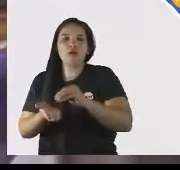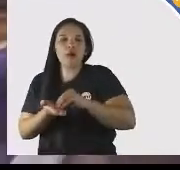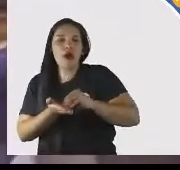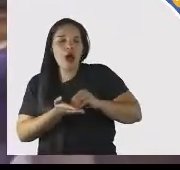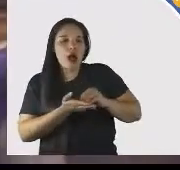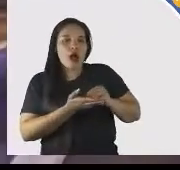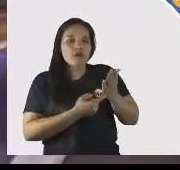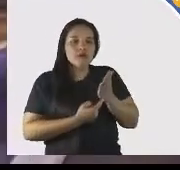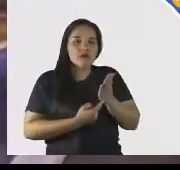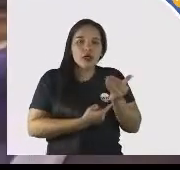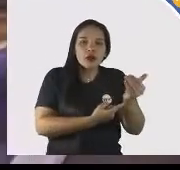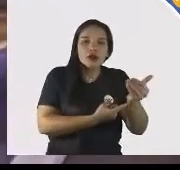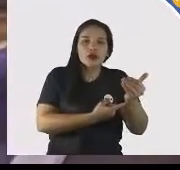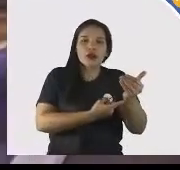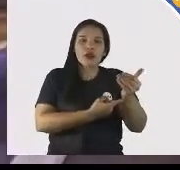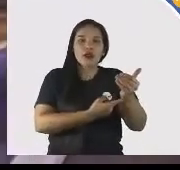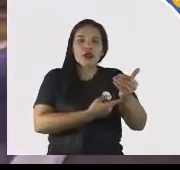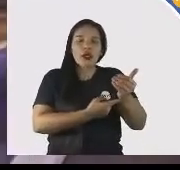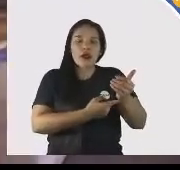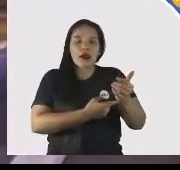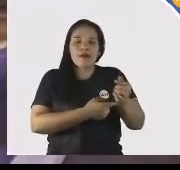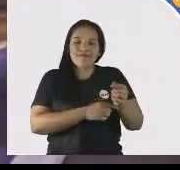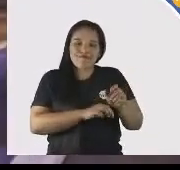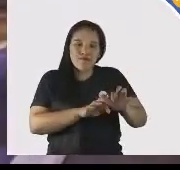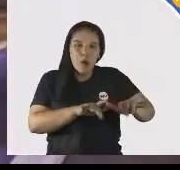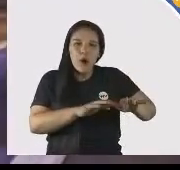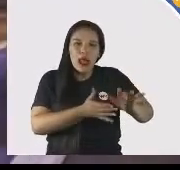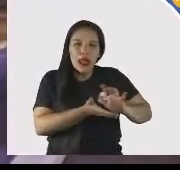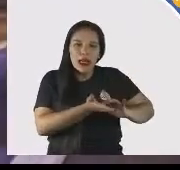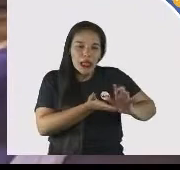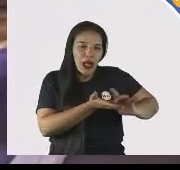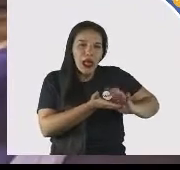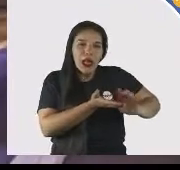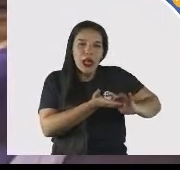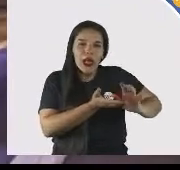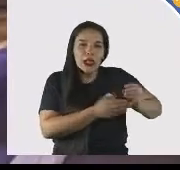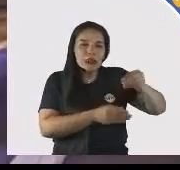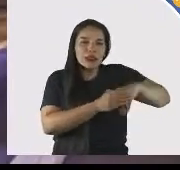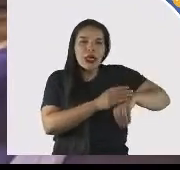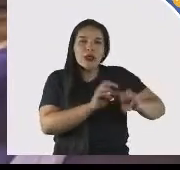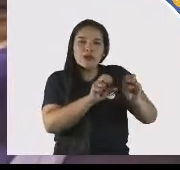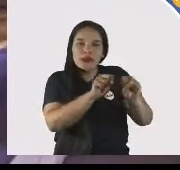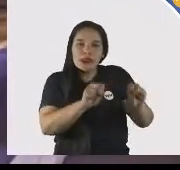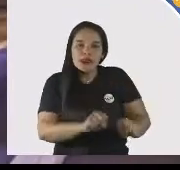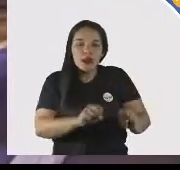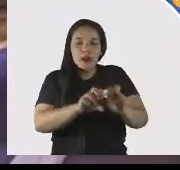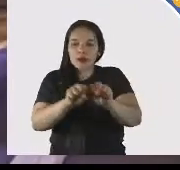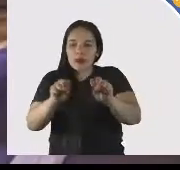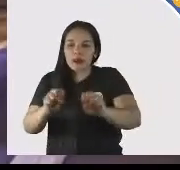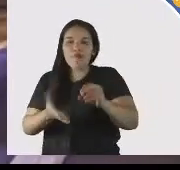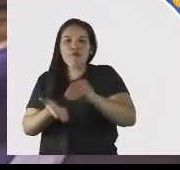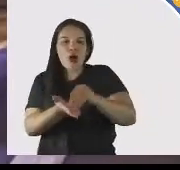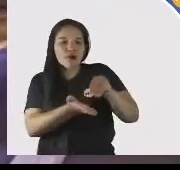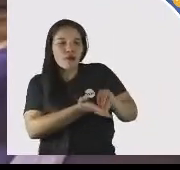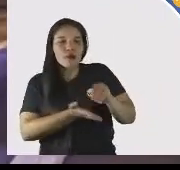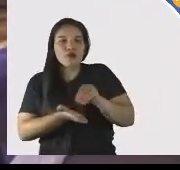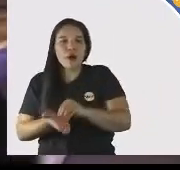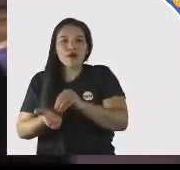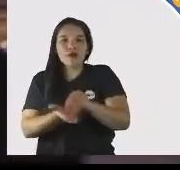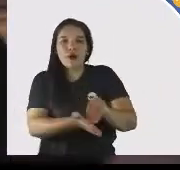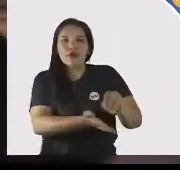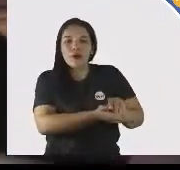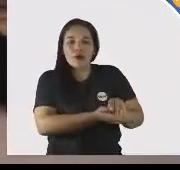centrais e são componentes que normalmente de fornecedores